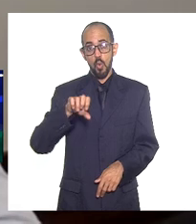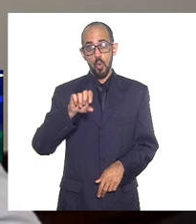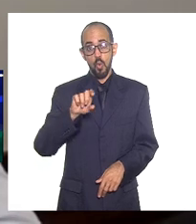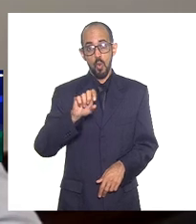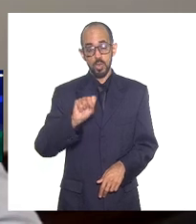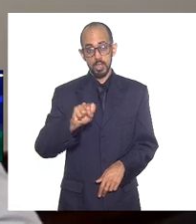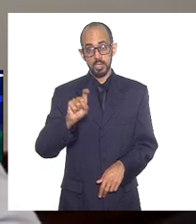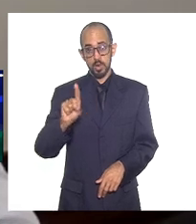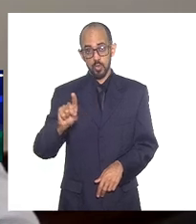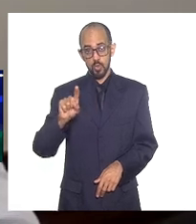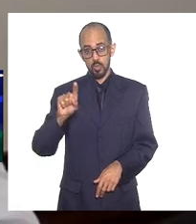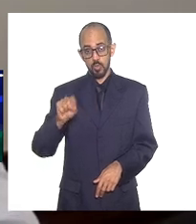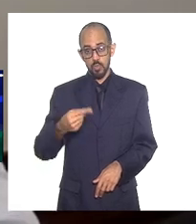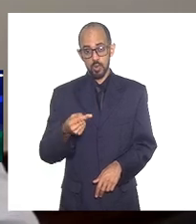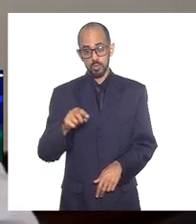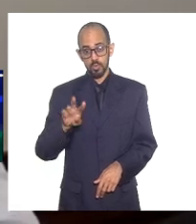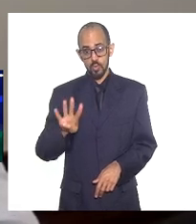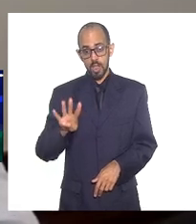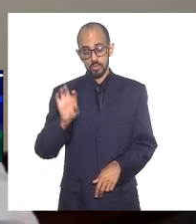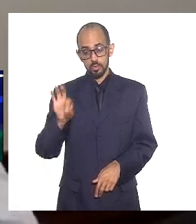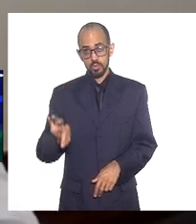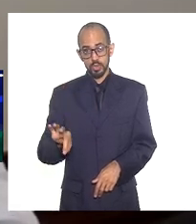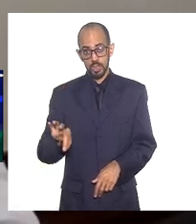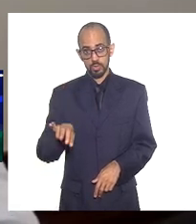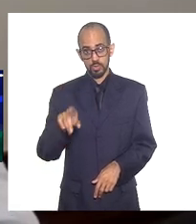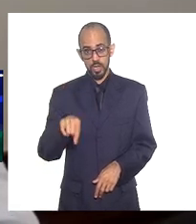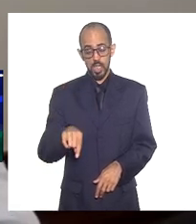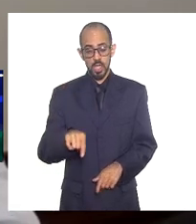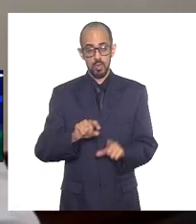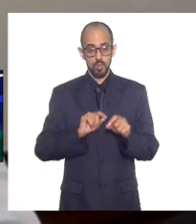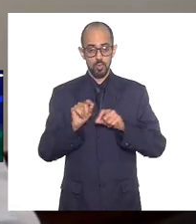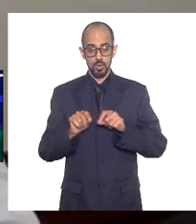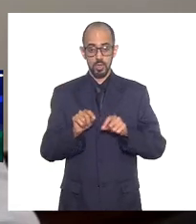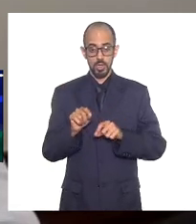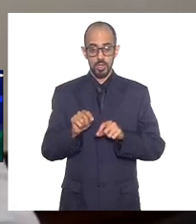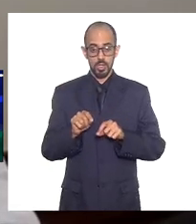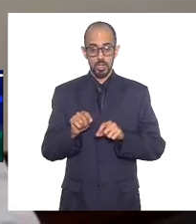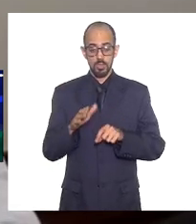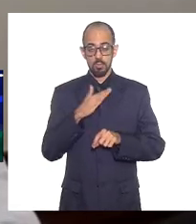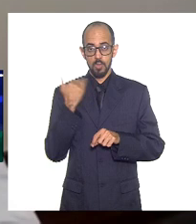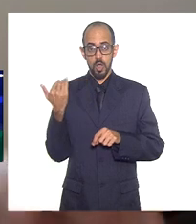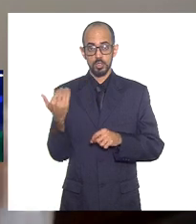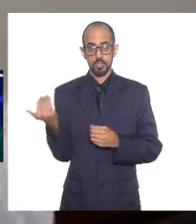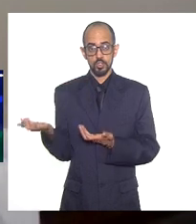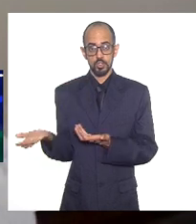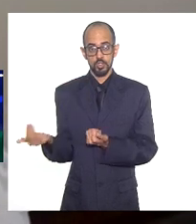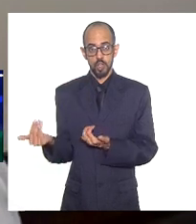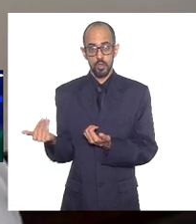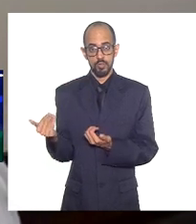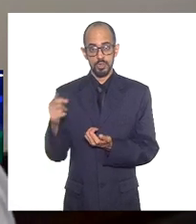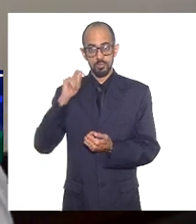81,4% são casos que vitimaram jovens pretos e pardos.